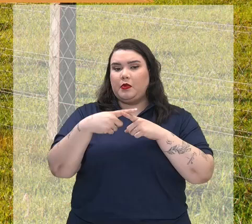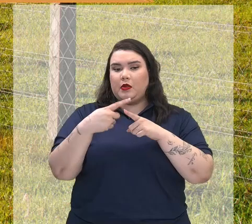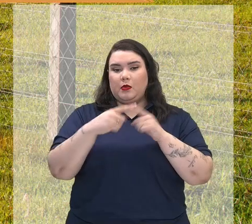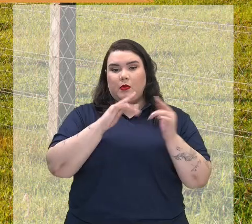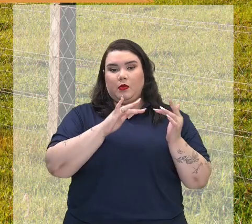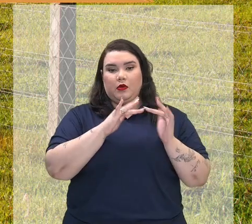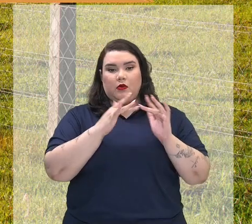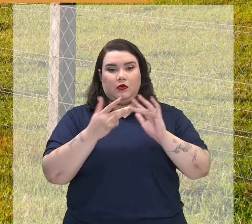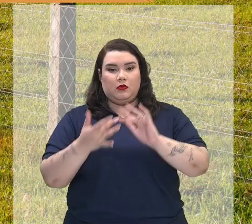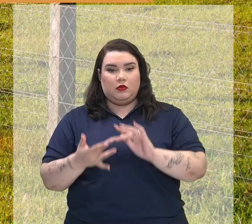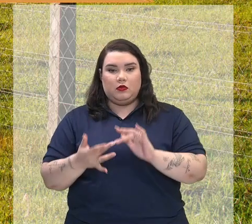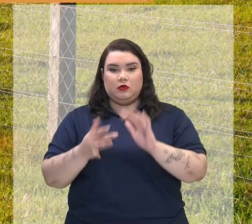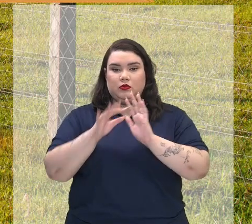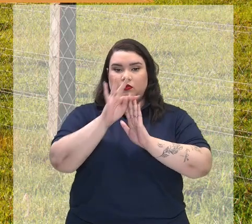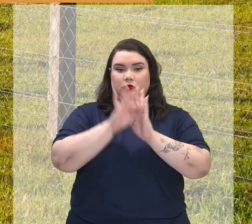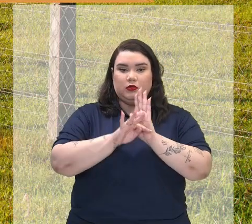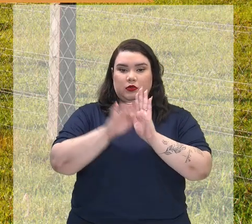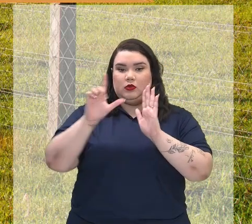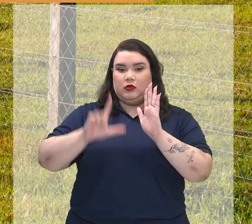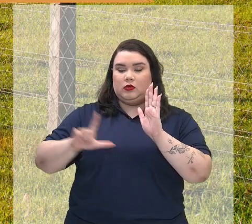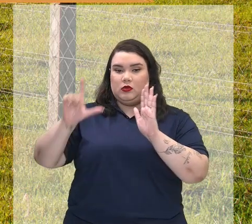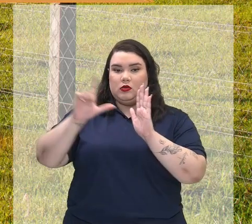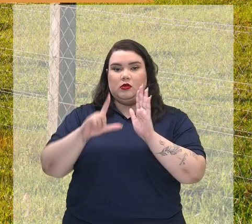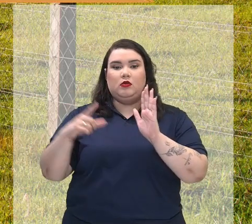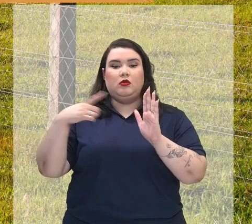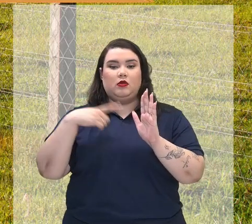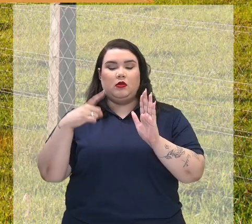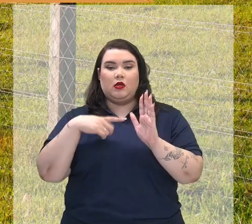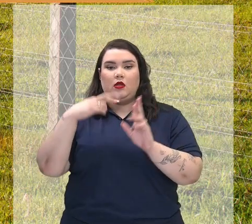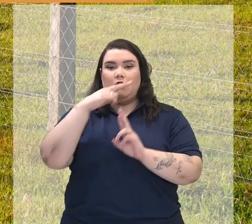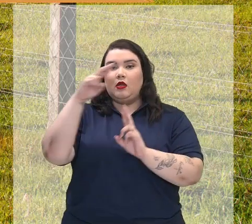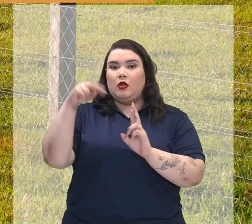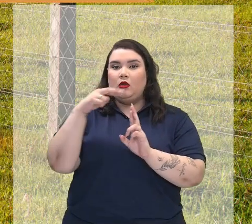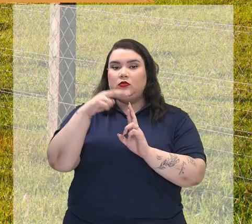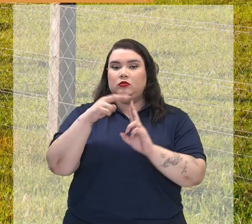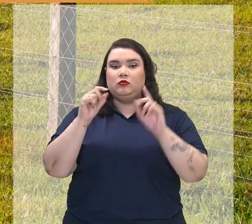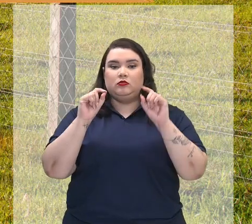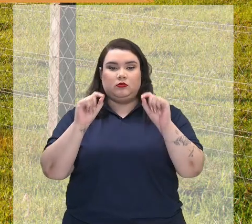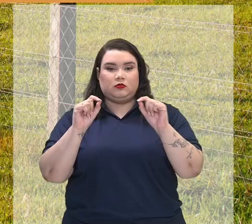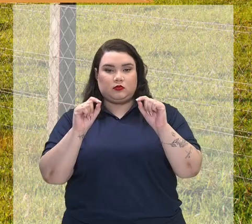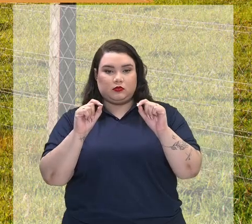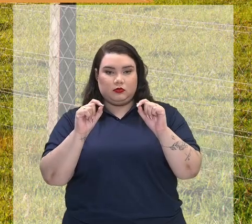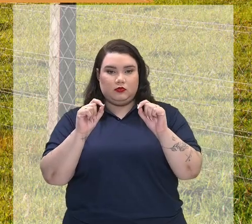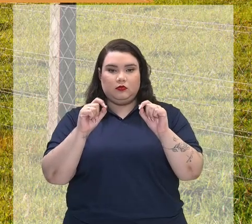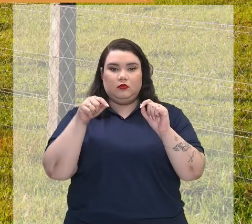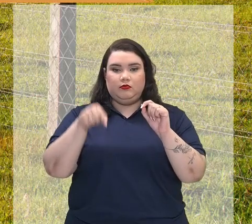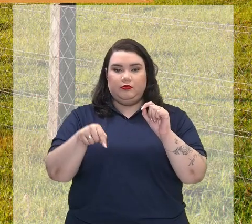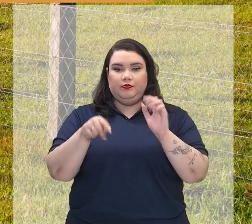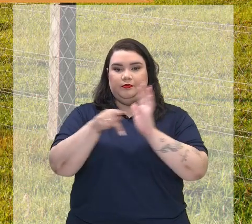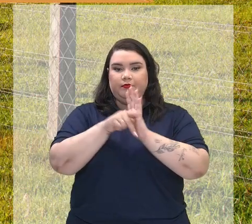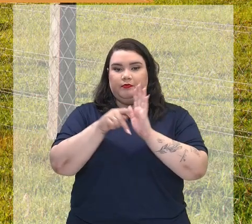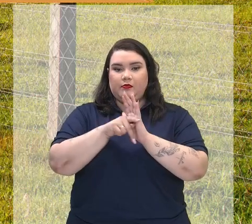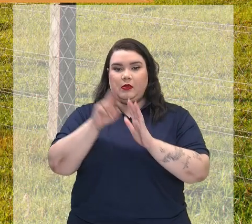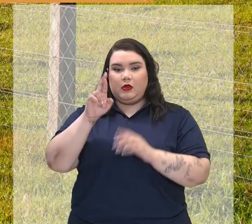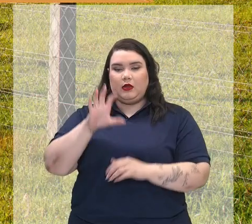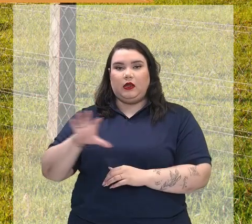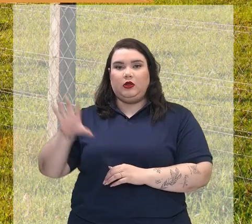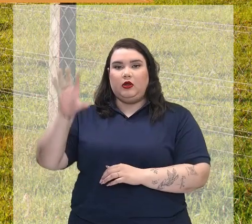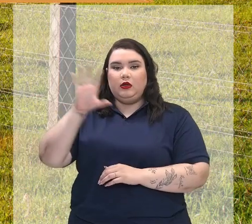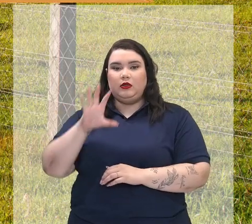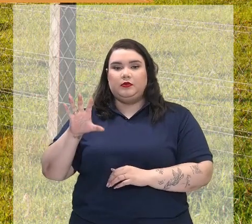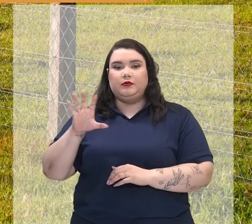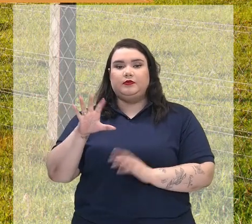do texto literário, ele vai fazer referência justamente a essa região amazônica.